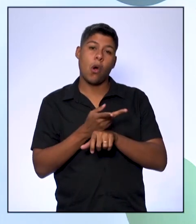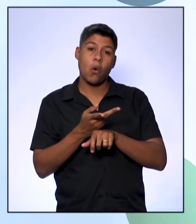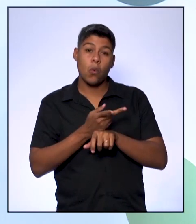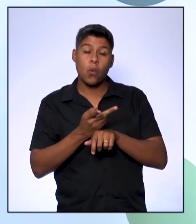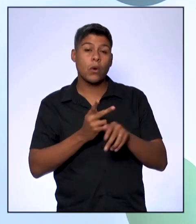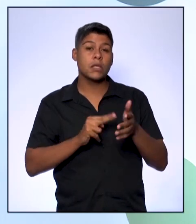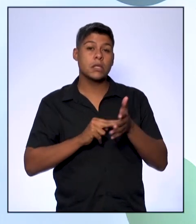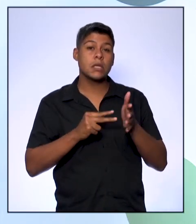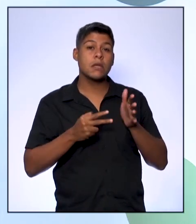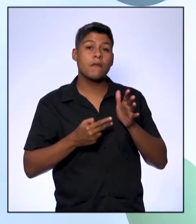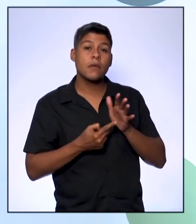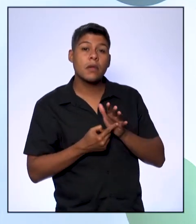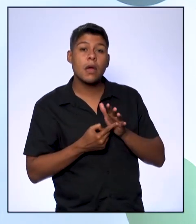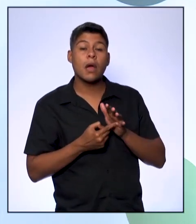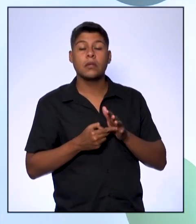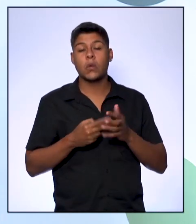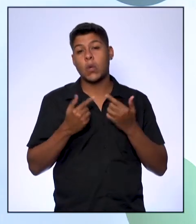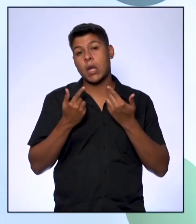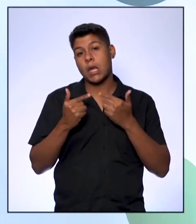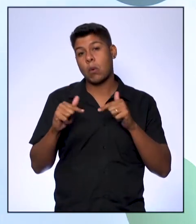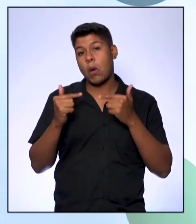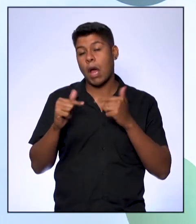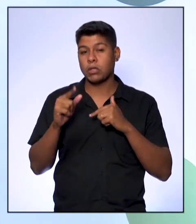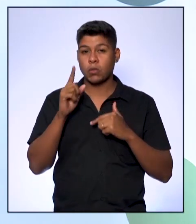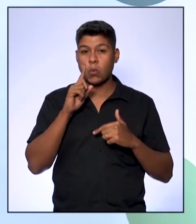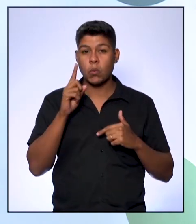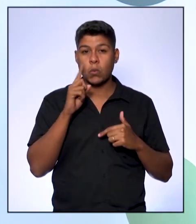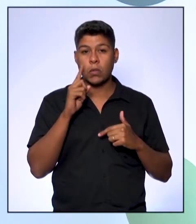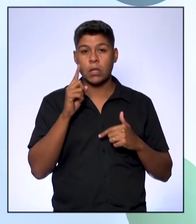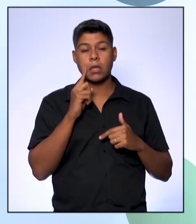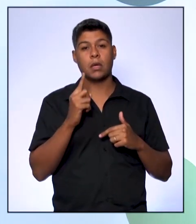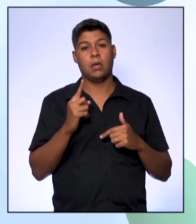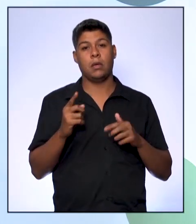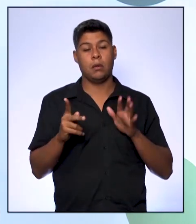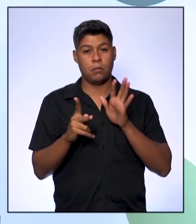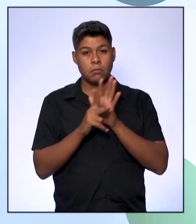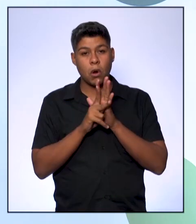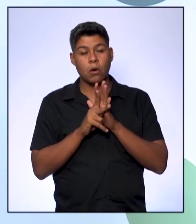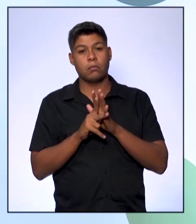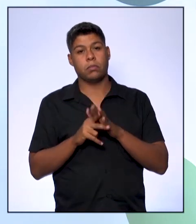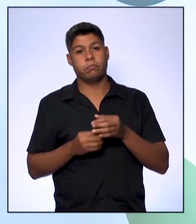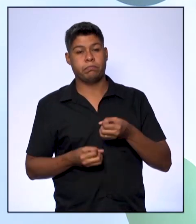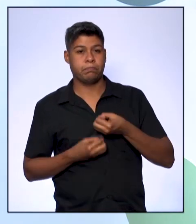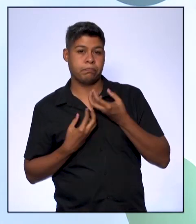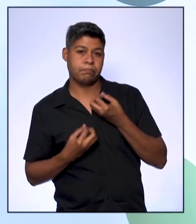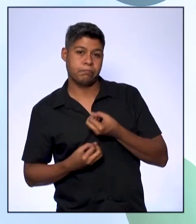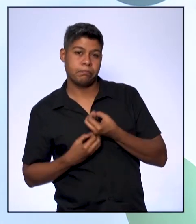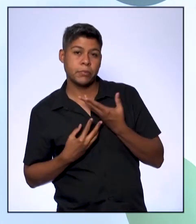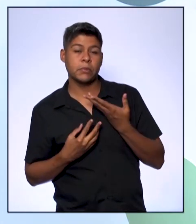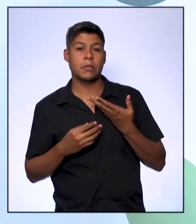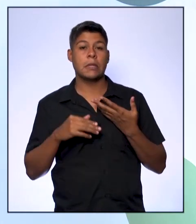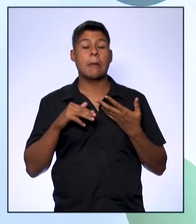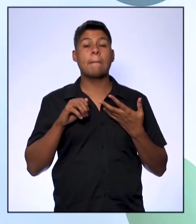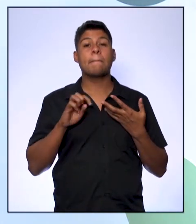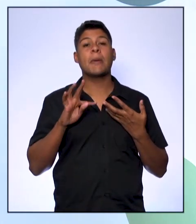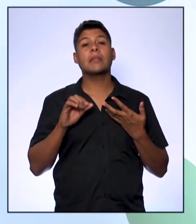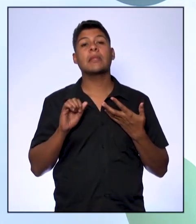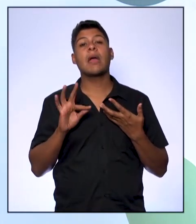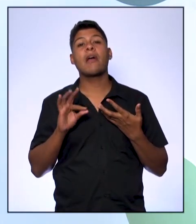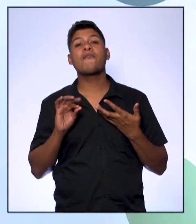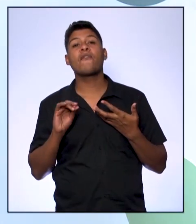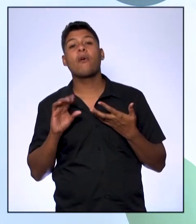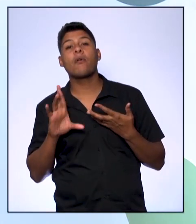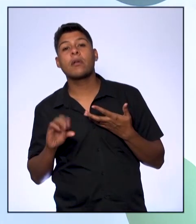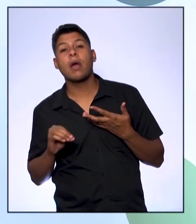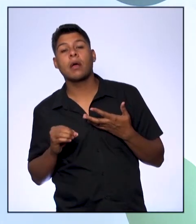significados né do das figuras de linguagem no dia a dia anos escuros que envolvem antes e metáforas né essas